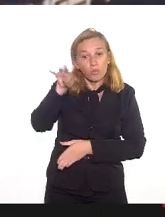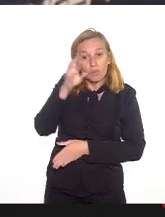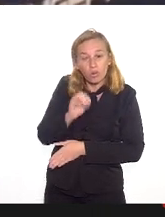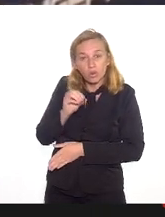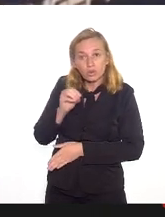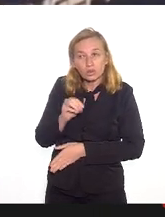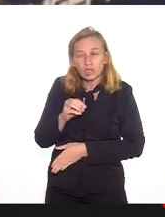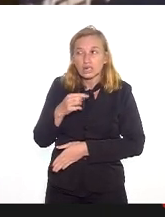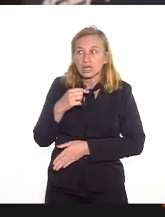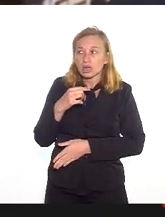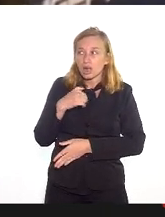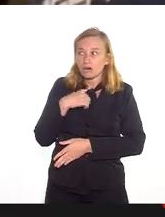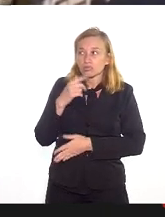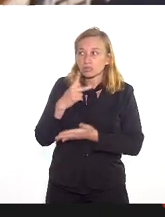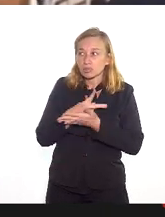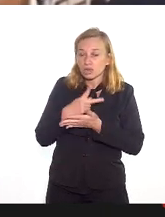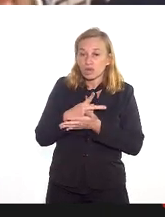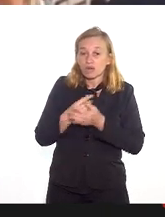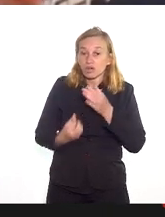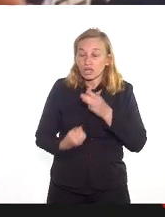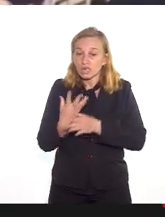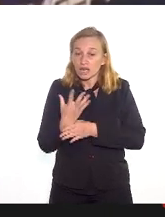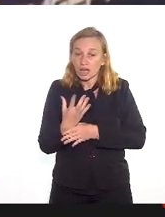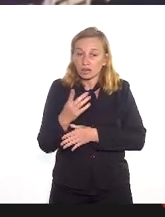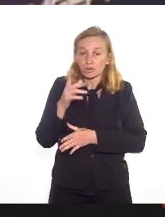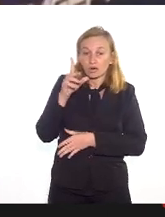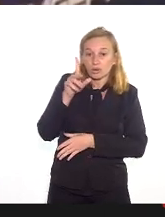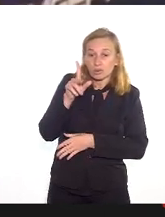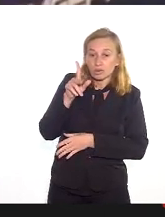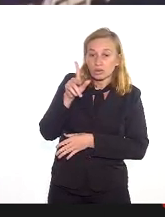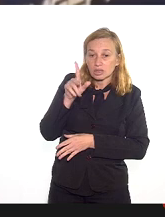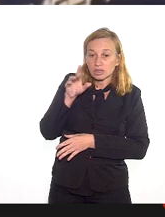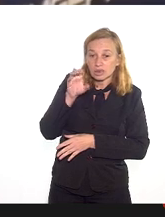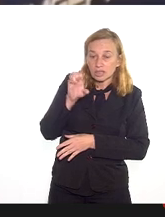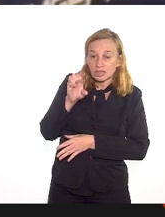me enganado, foi construído um terminal pesqueiro